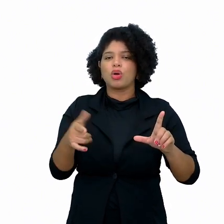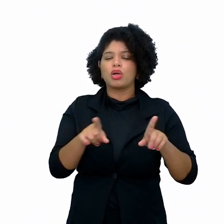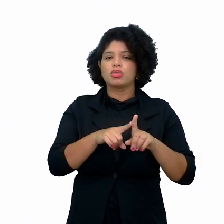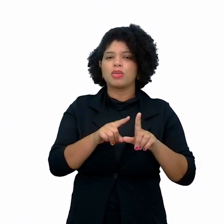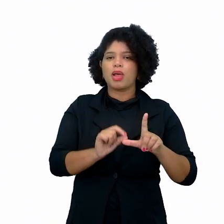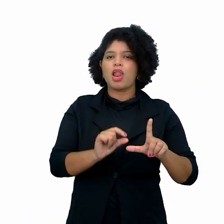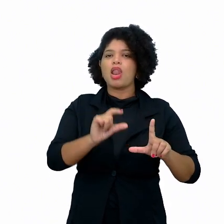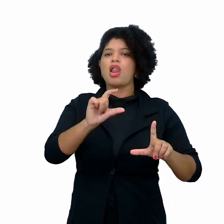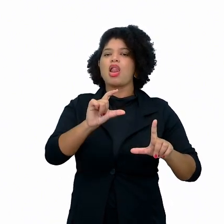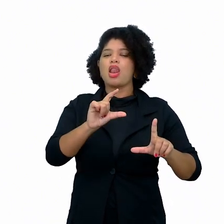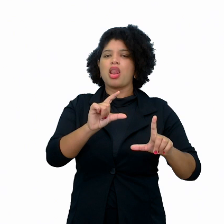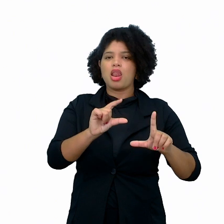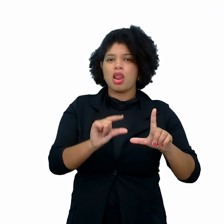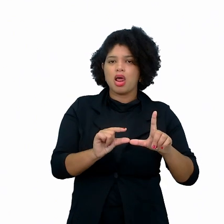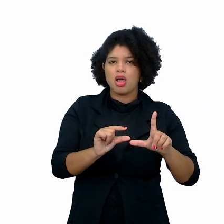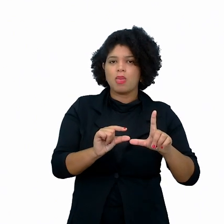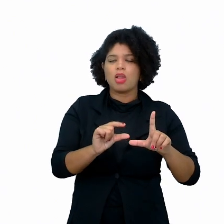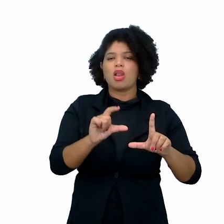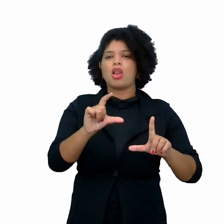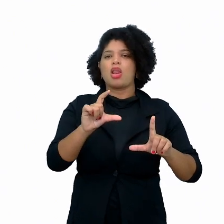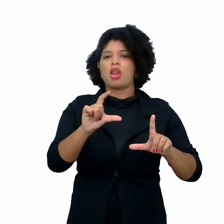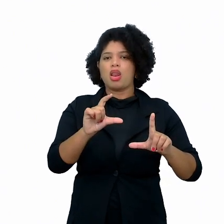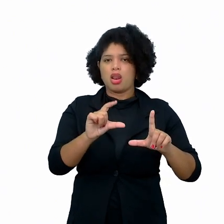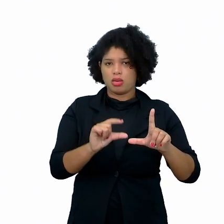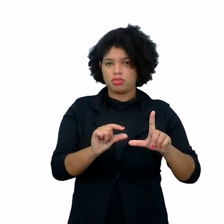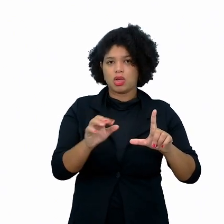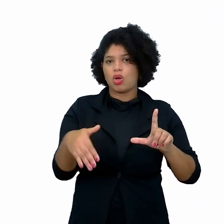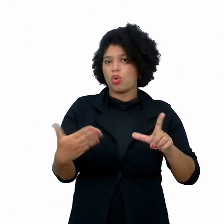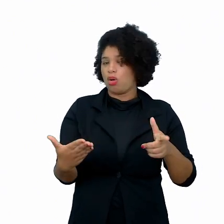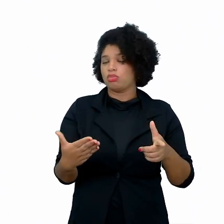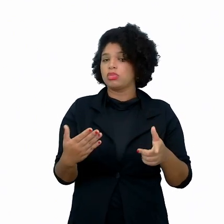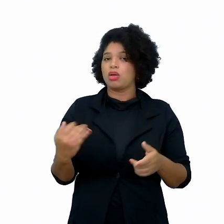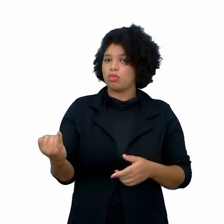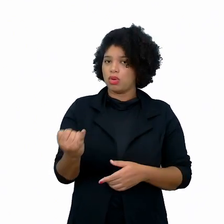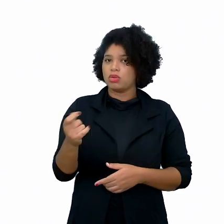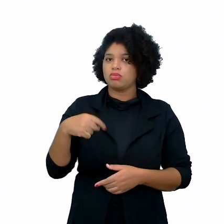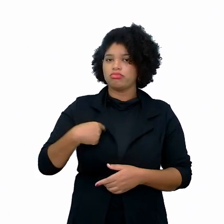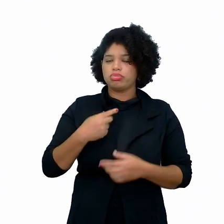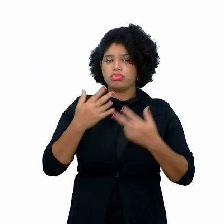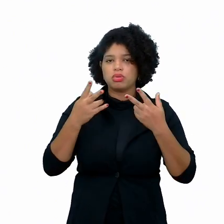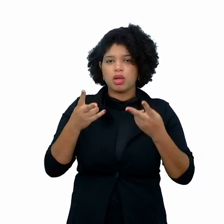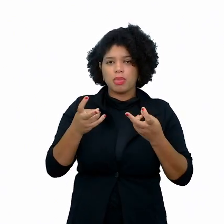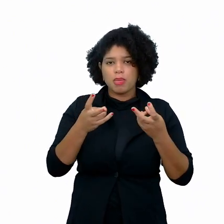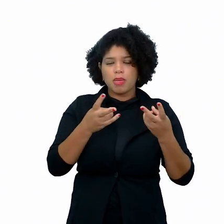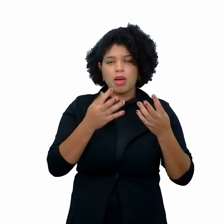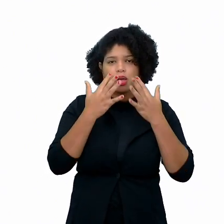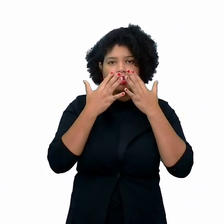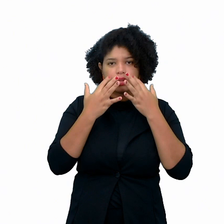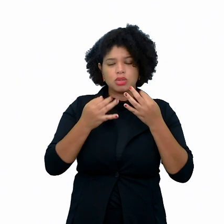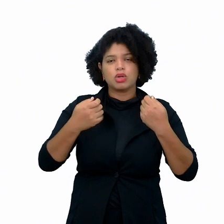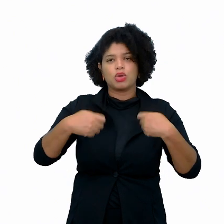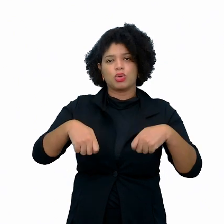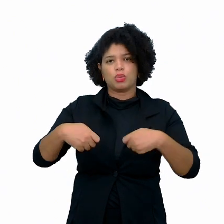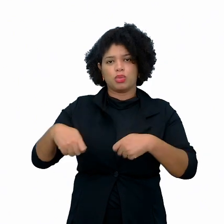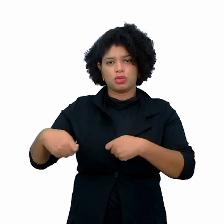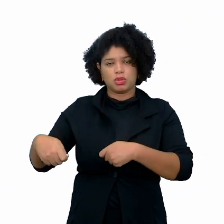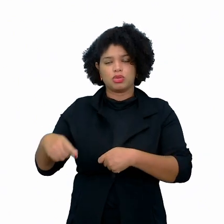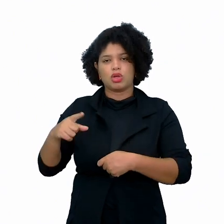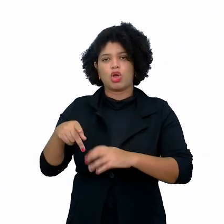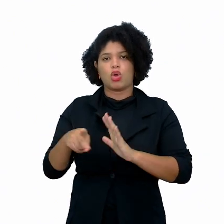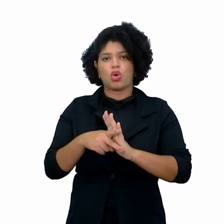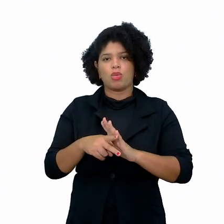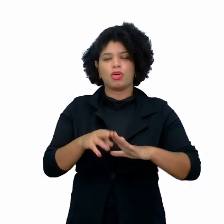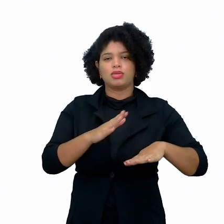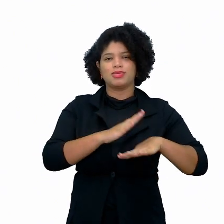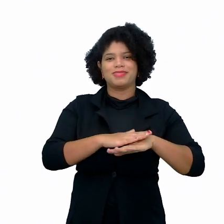tamanho dessa letra? Essas questões não podem passar desapercebidas, porque elas